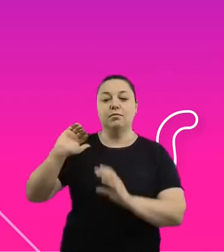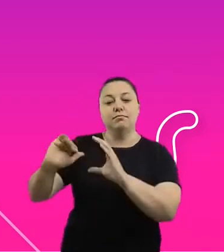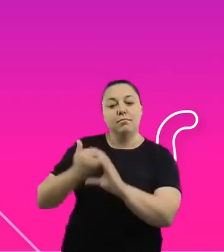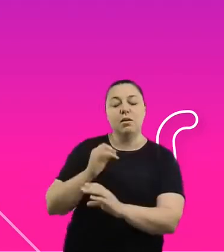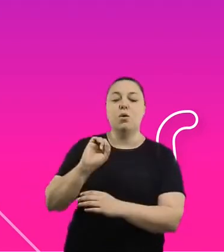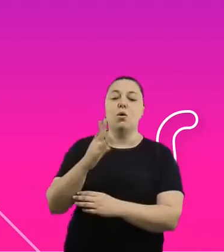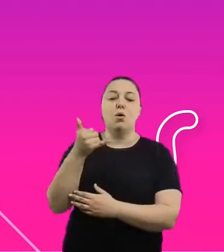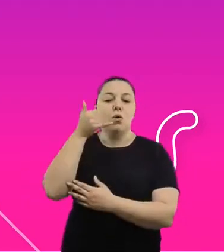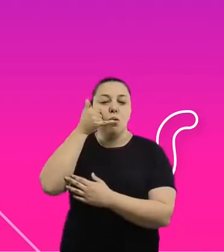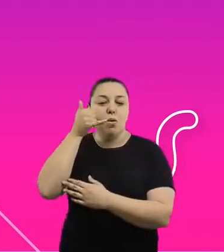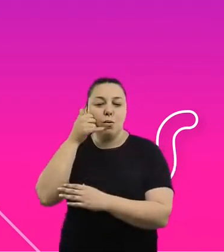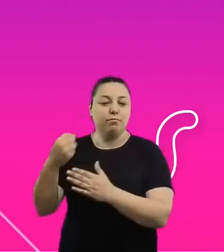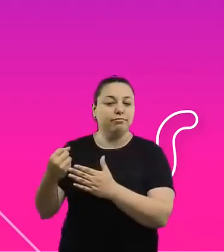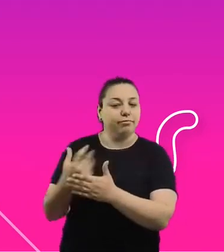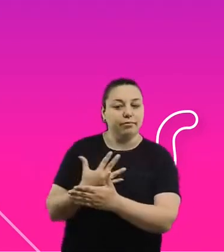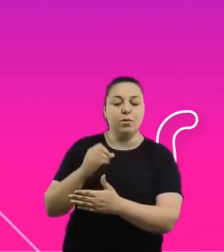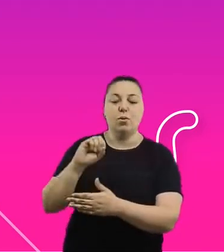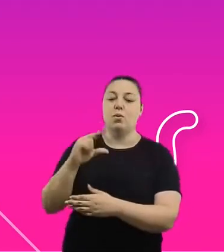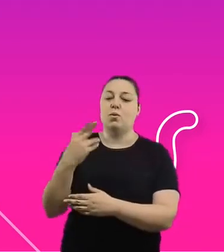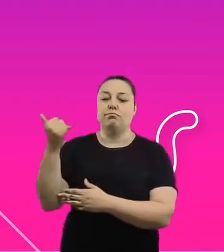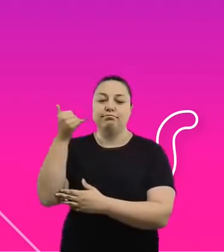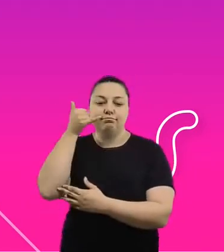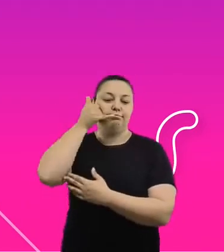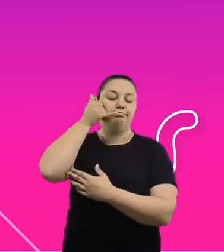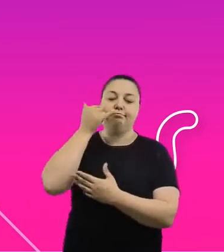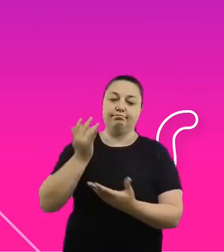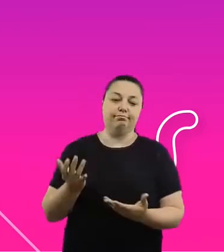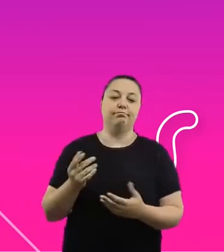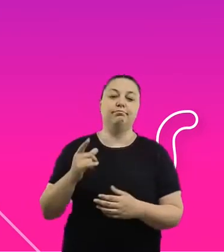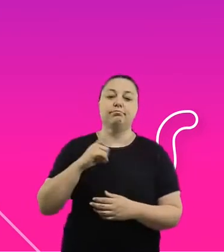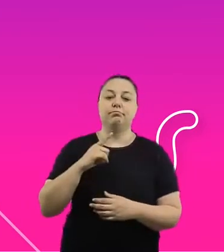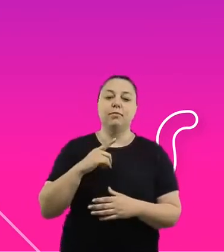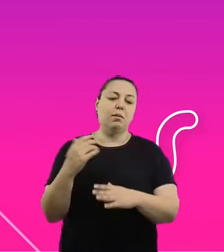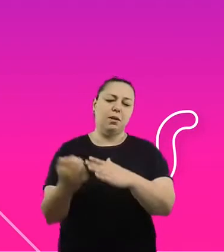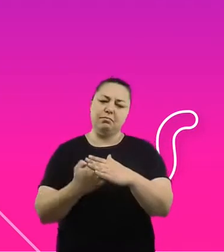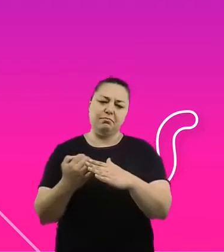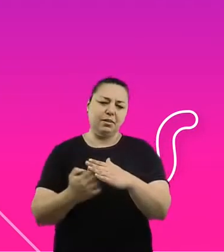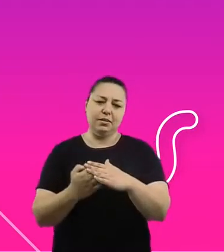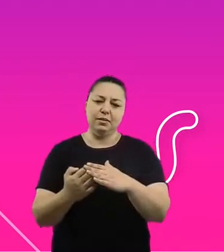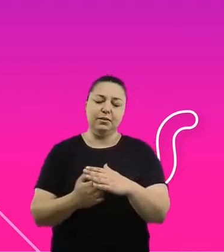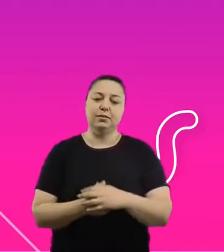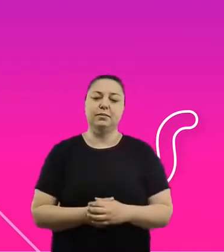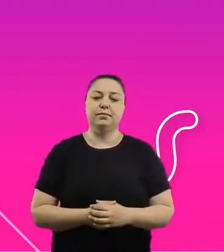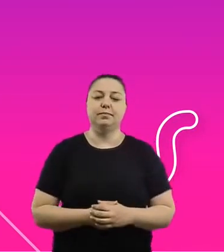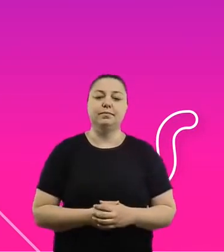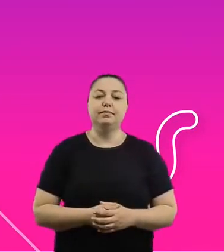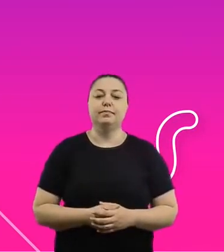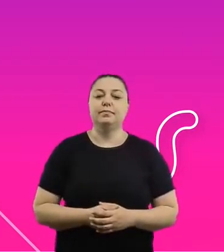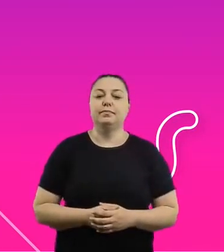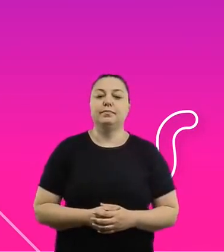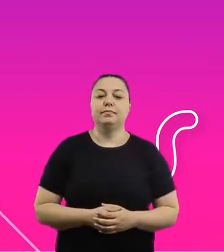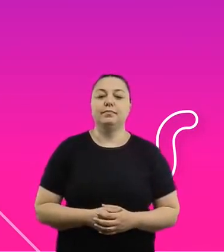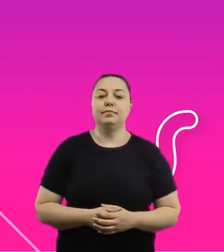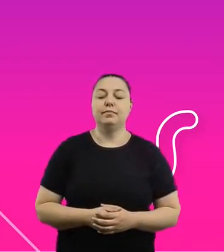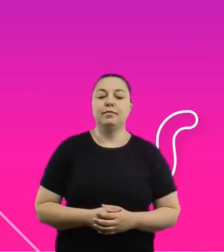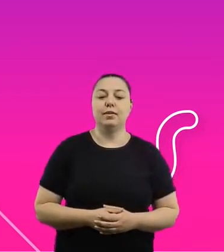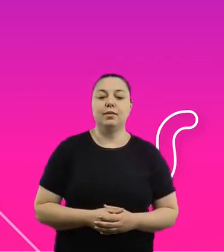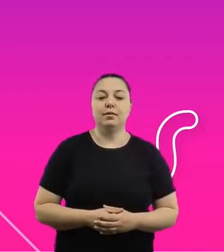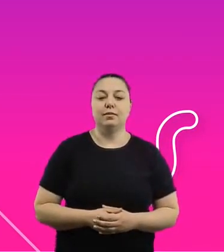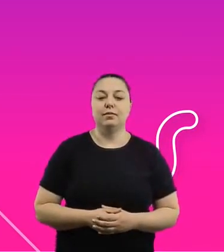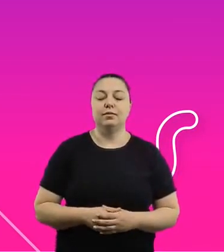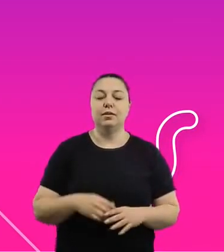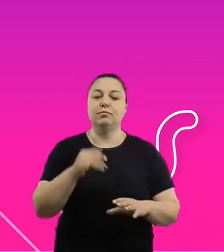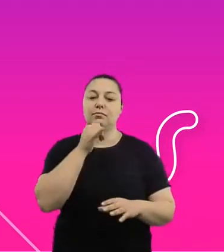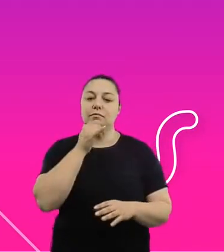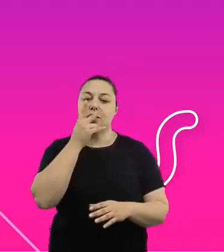ligação, por exemplo, de uma entidade que a princípio parece legítima, né? Então, sei lá,